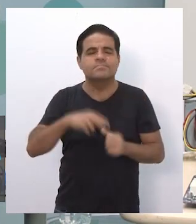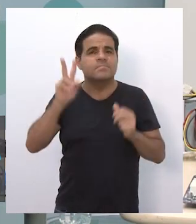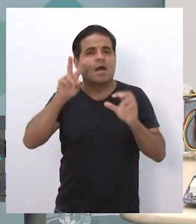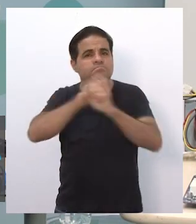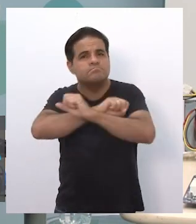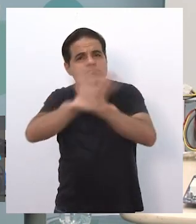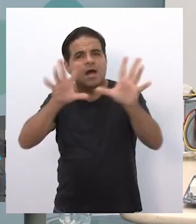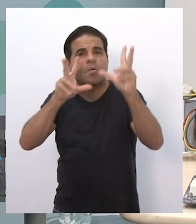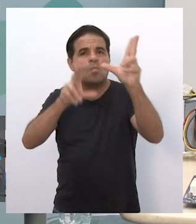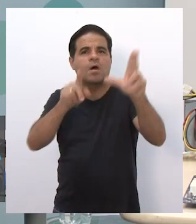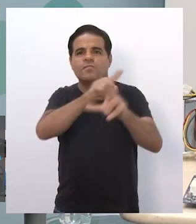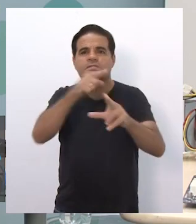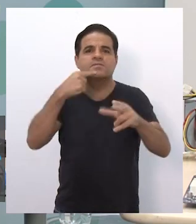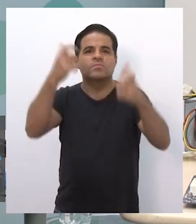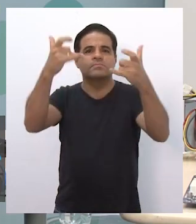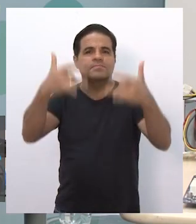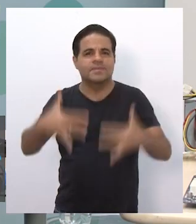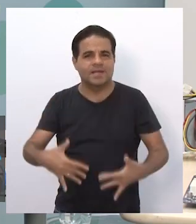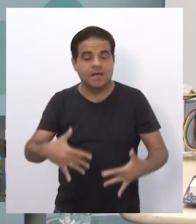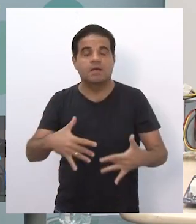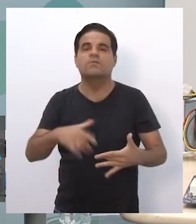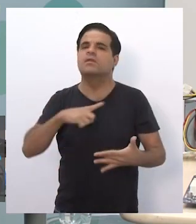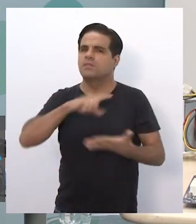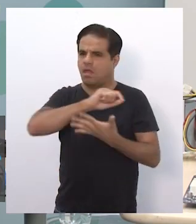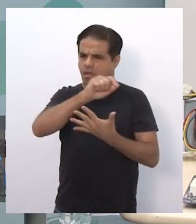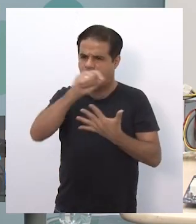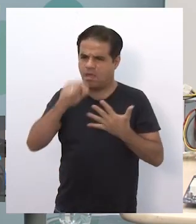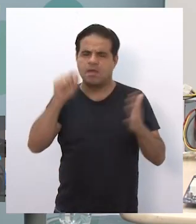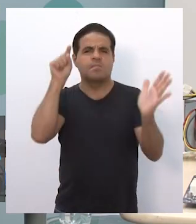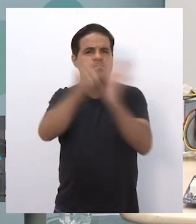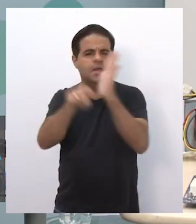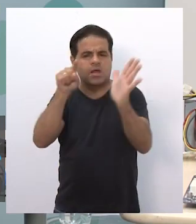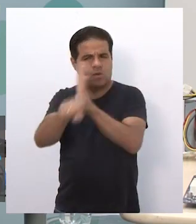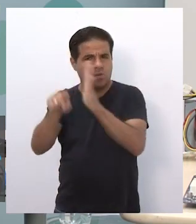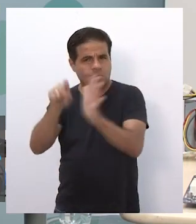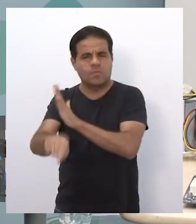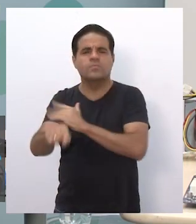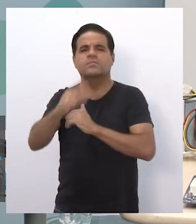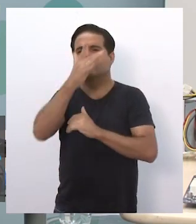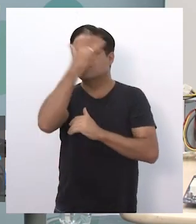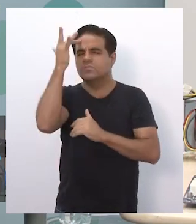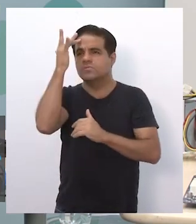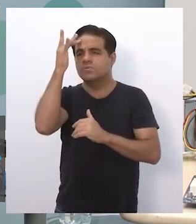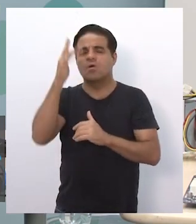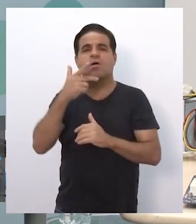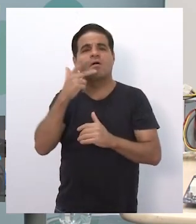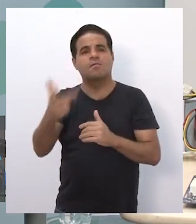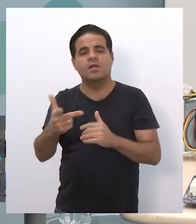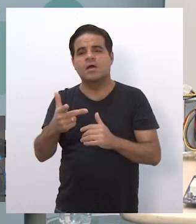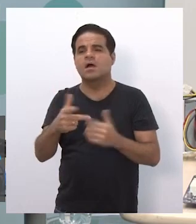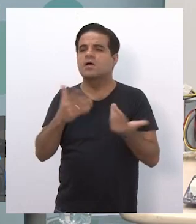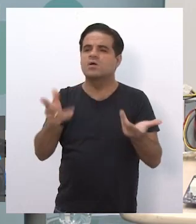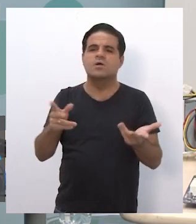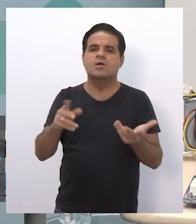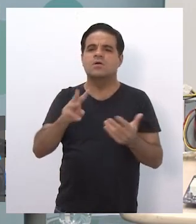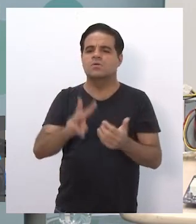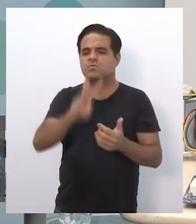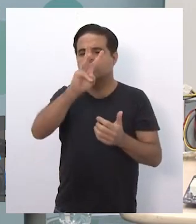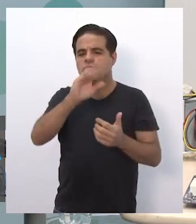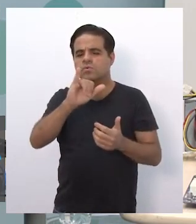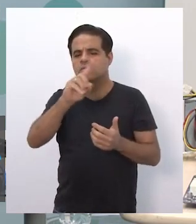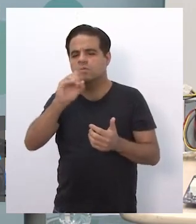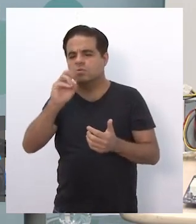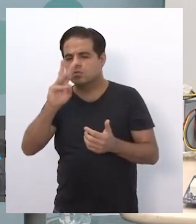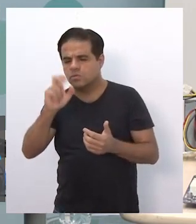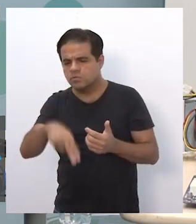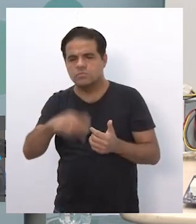como vocês estão falando, né? E, aliás, tem várias perguntas aqui, o pessoal já perguntando como de questão do Windows,